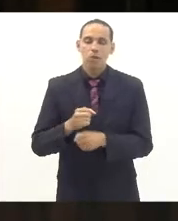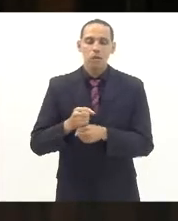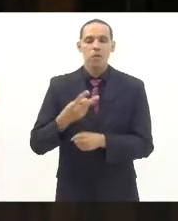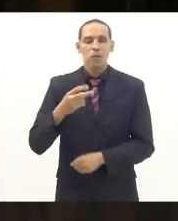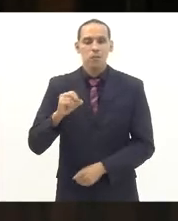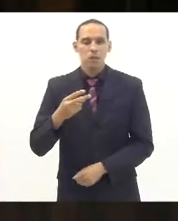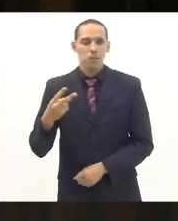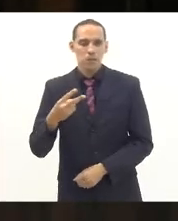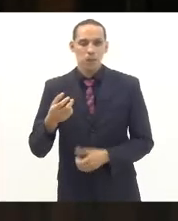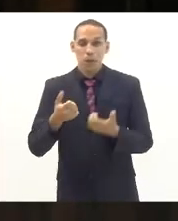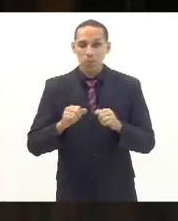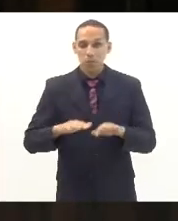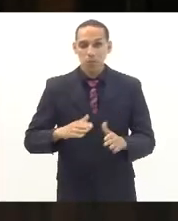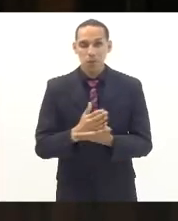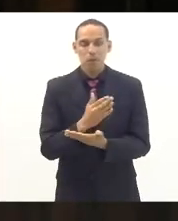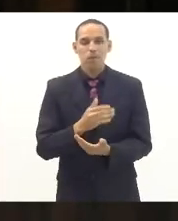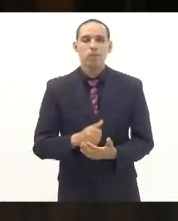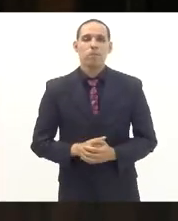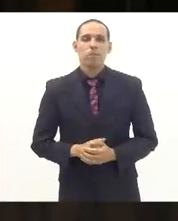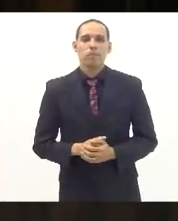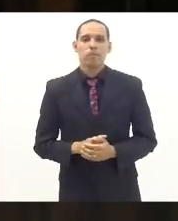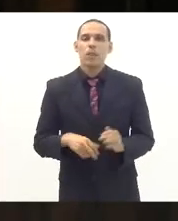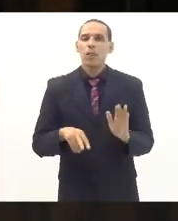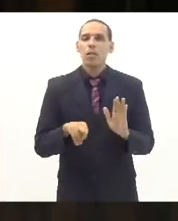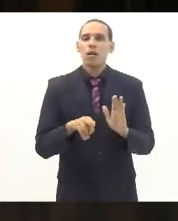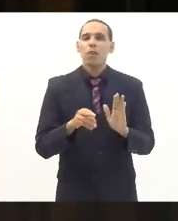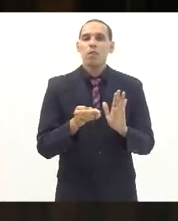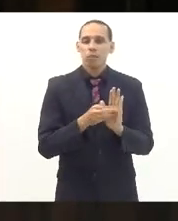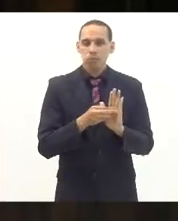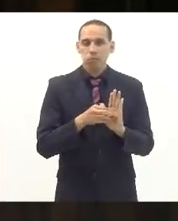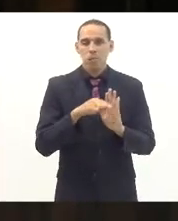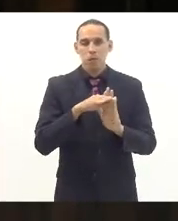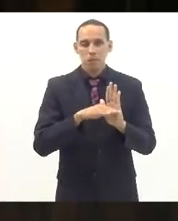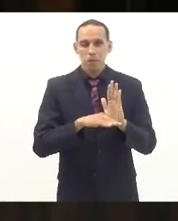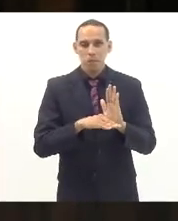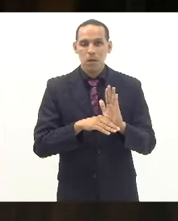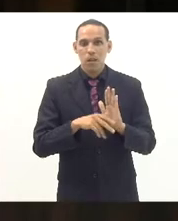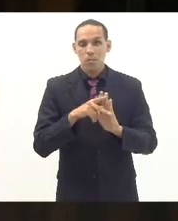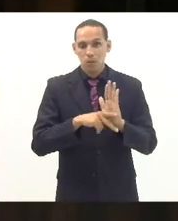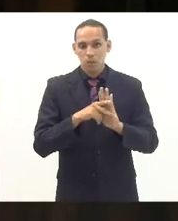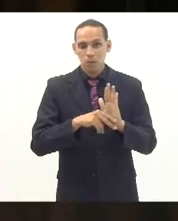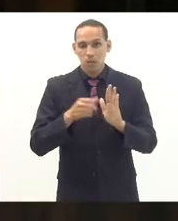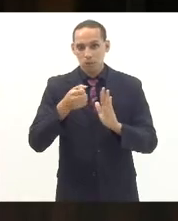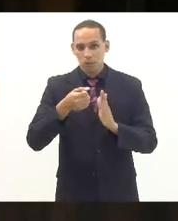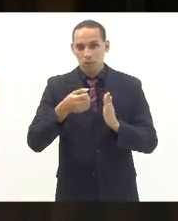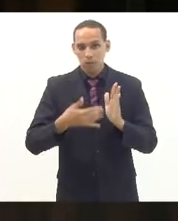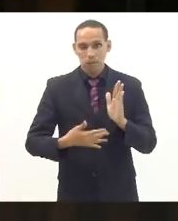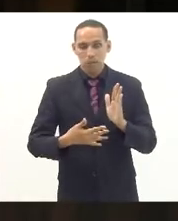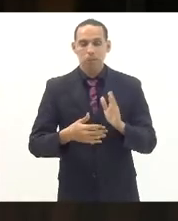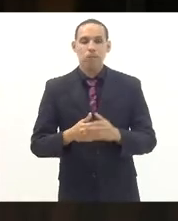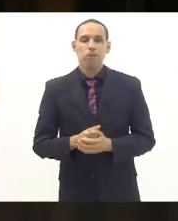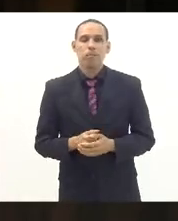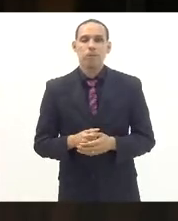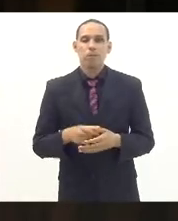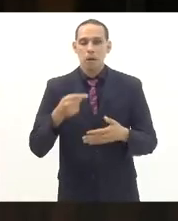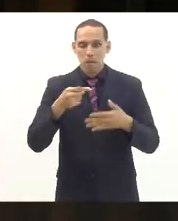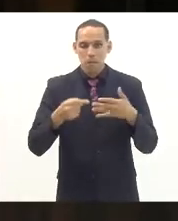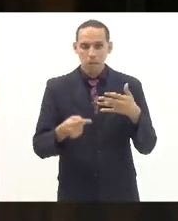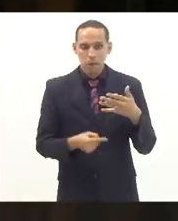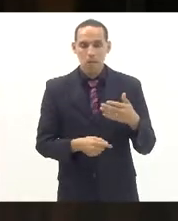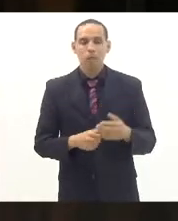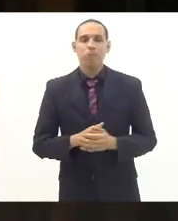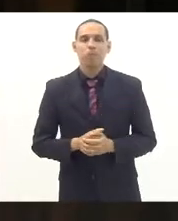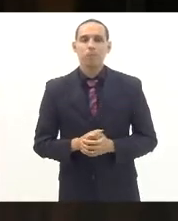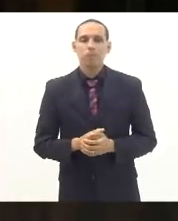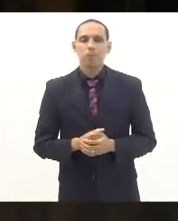aprovam permaneçam Como estão aprovado é que a inclusão na ordem do dia dos seguintes projetos Oi Sirley